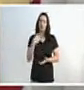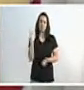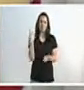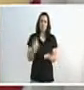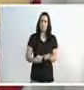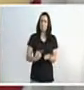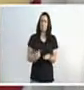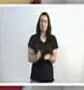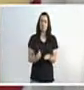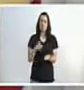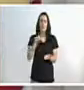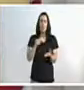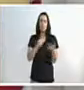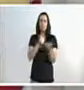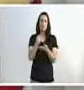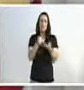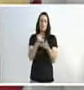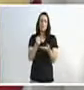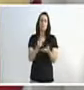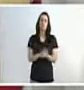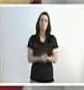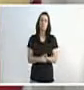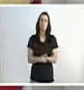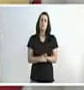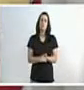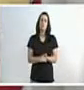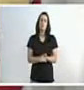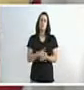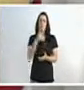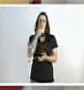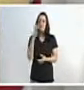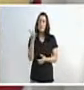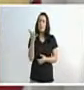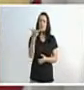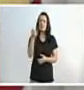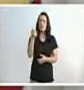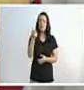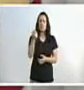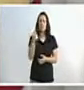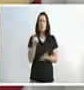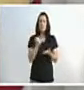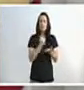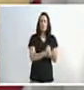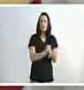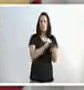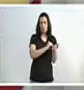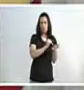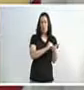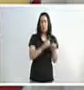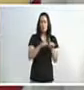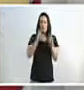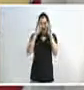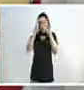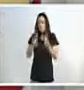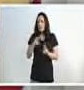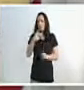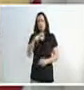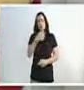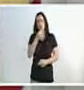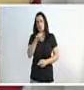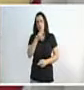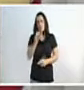aqui como princípio, acho que é mais eficiente, inclusive, para que o secretário acabe resolvendo seus problemas. Respeito ao posicionamento de